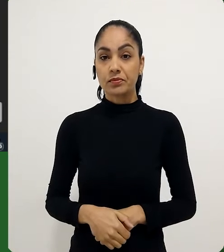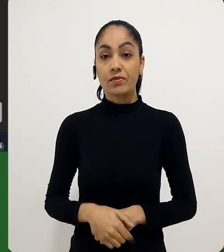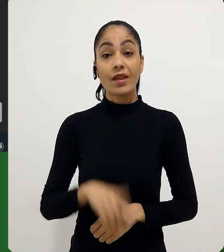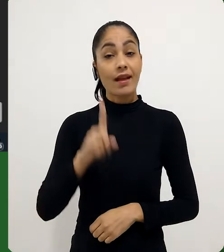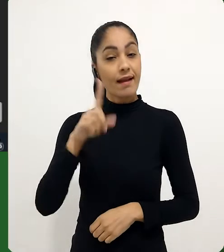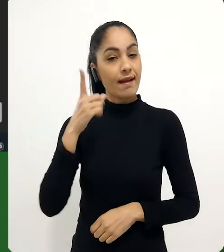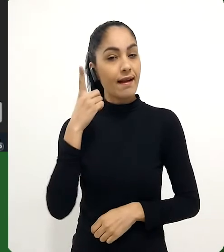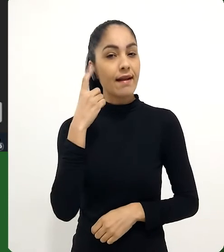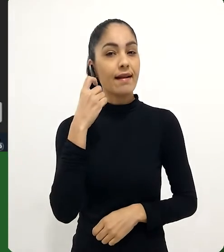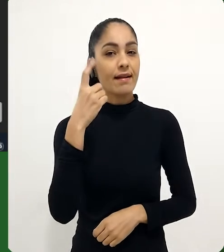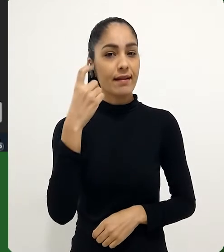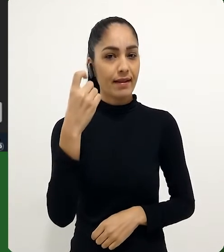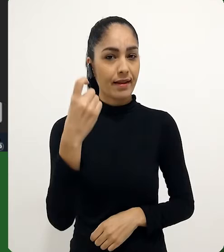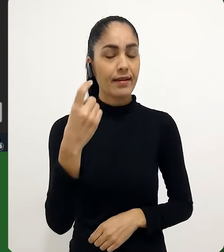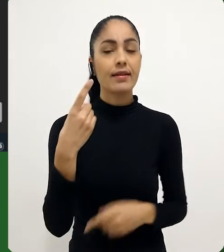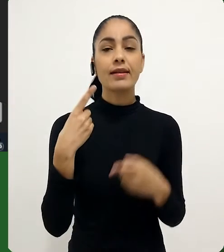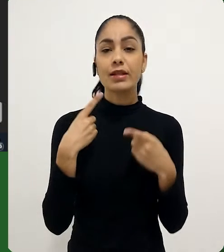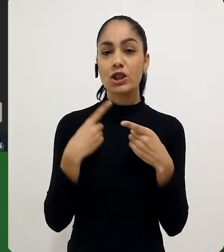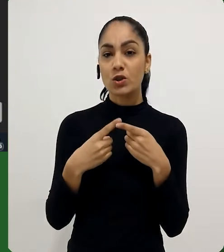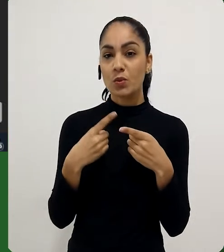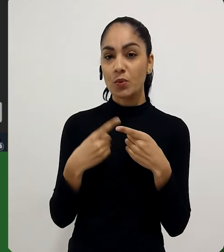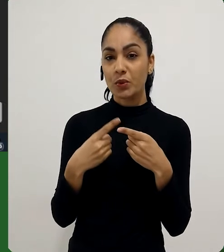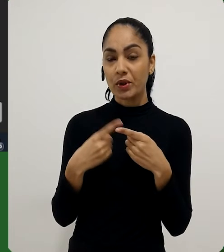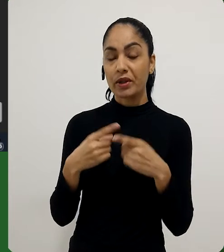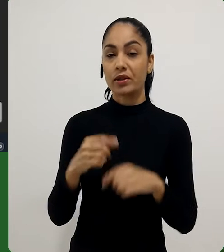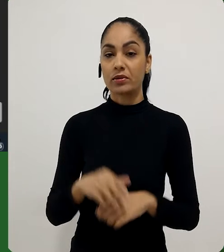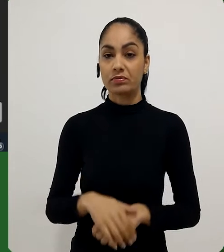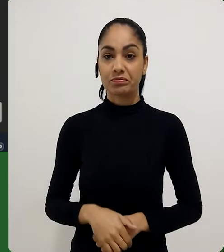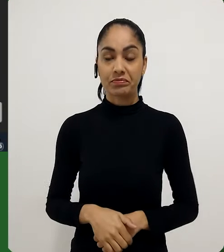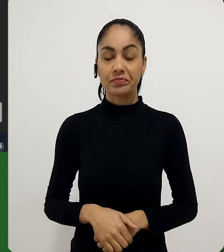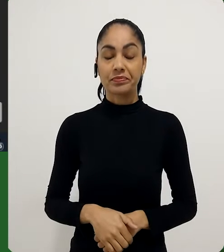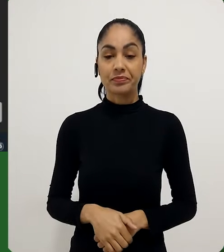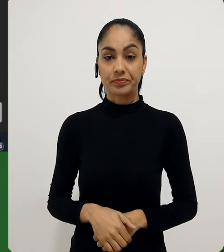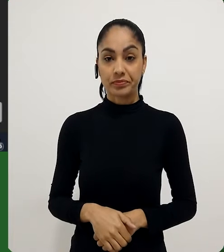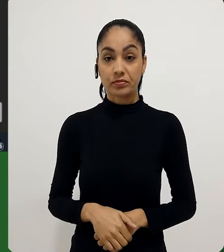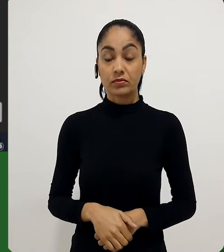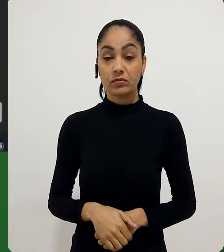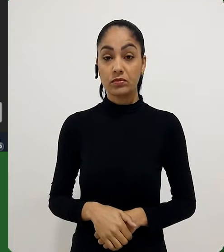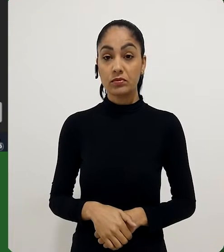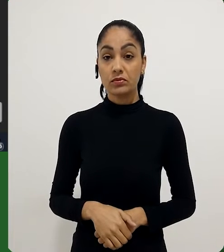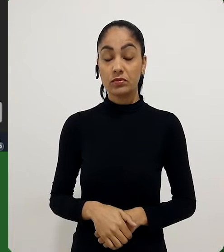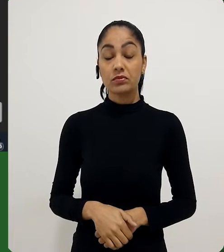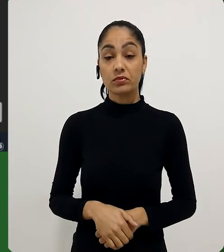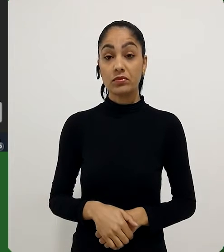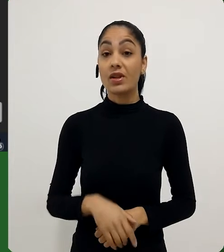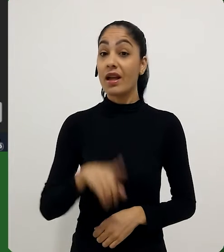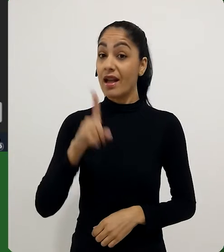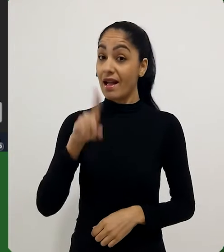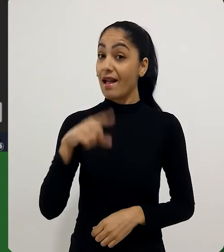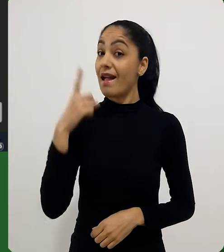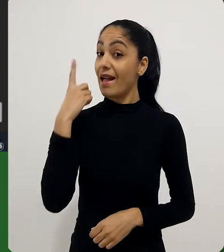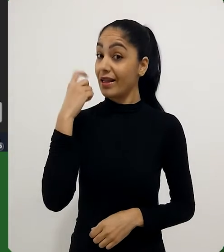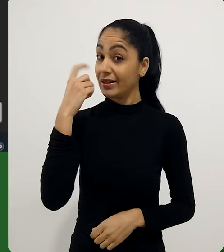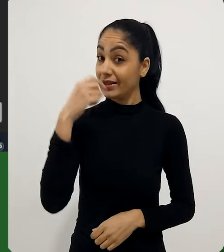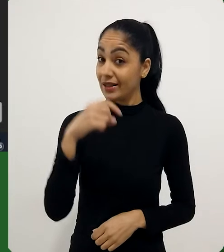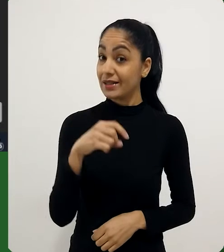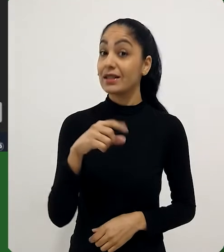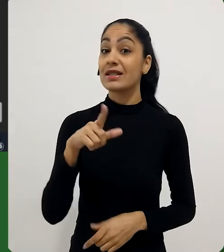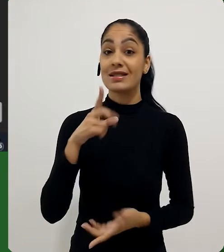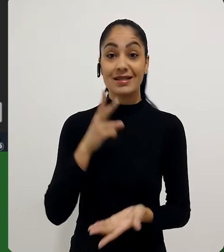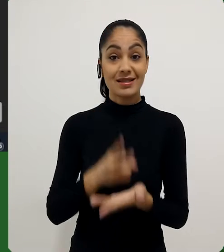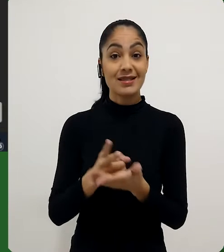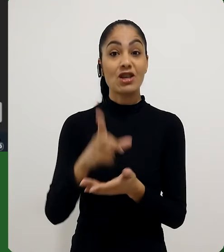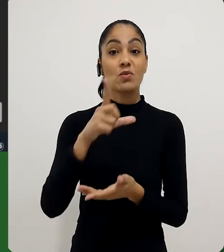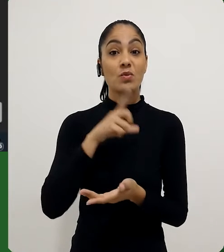né? Forma de tratamento. E isso interessante que caiu, né? Isso até é